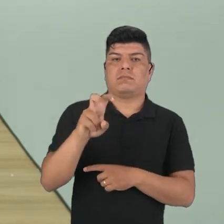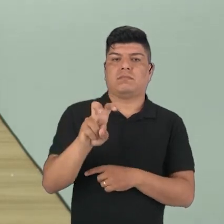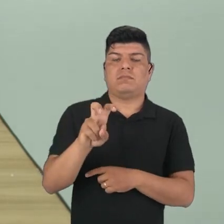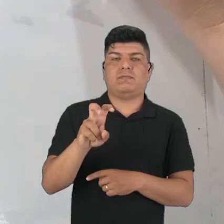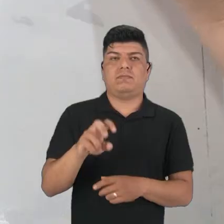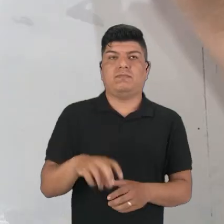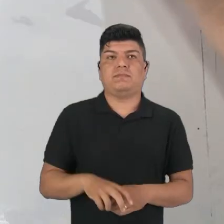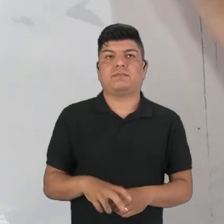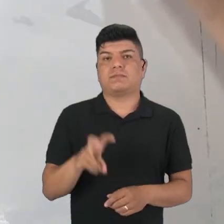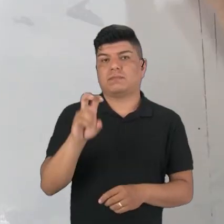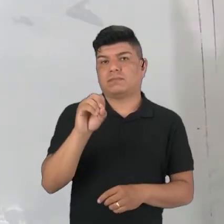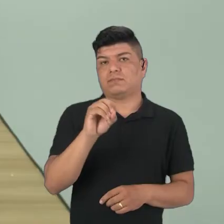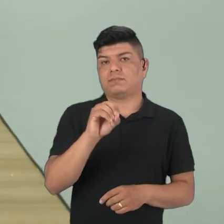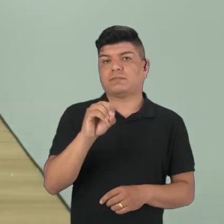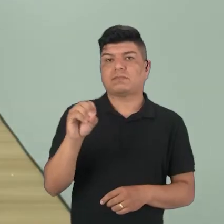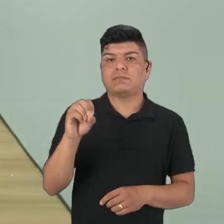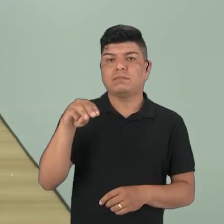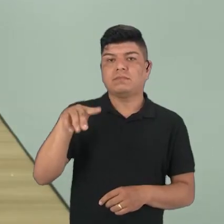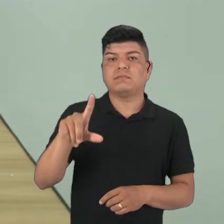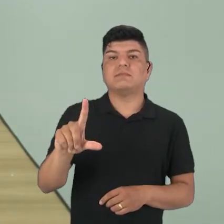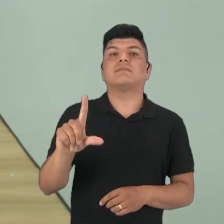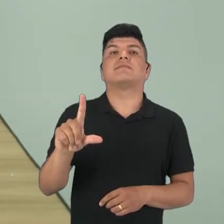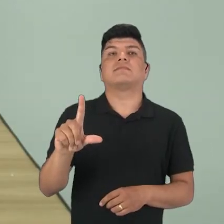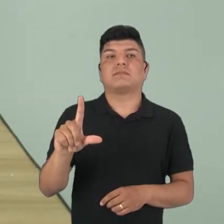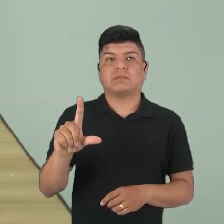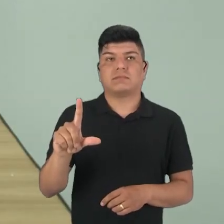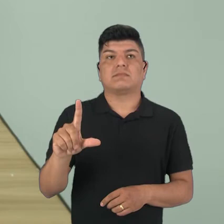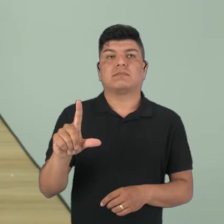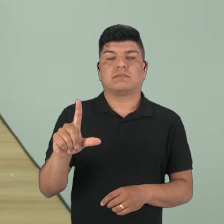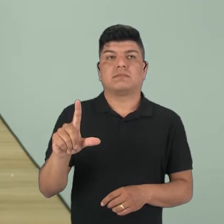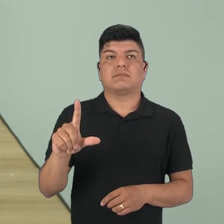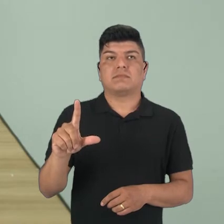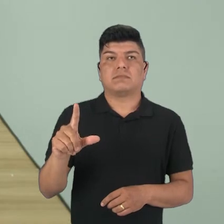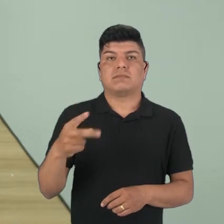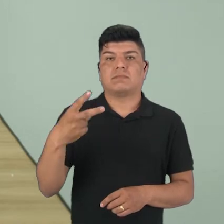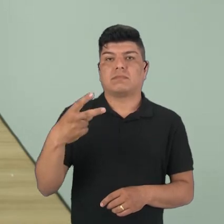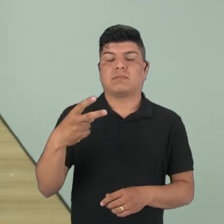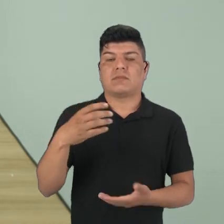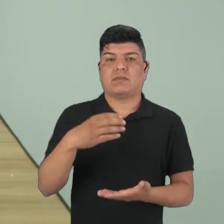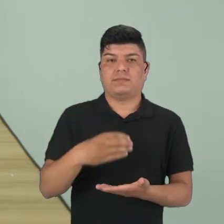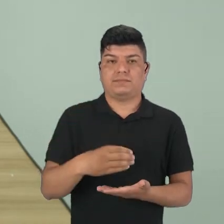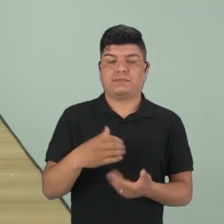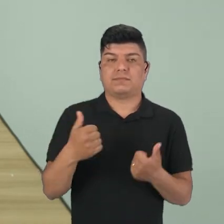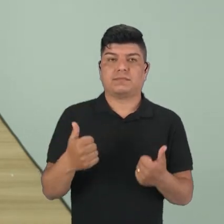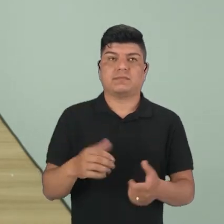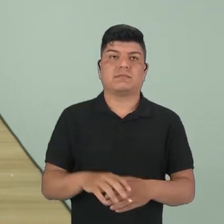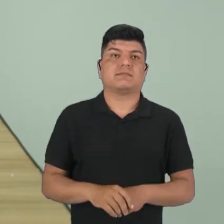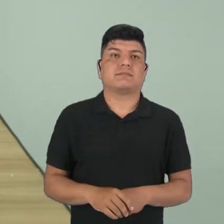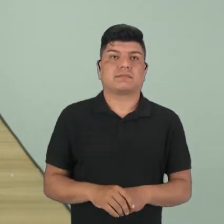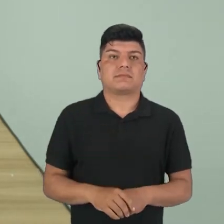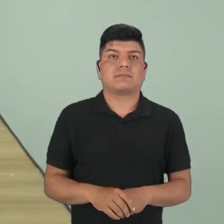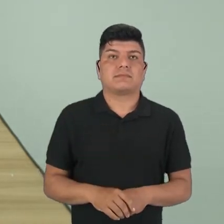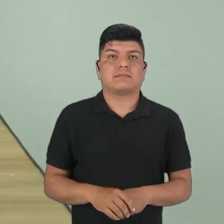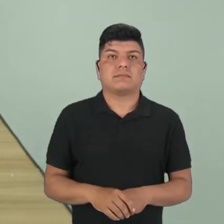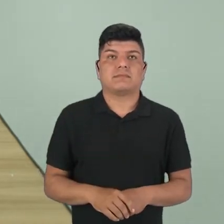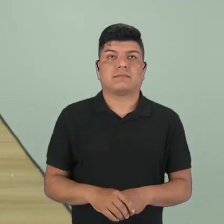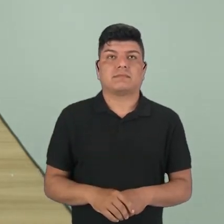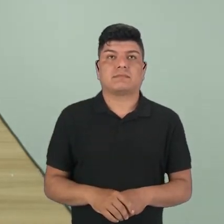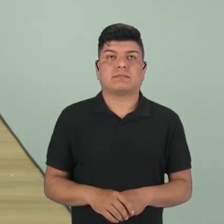aqui eu tenho 500 ml com 2 caixas, não é isso? 2